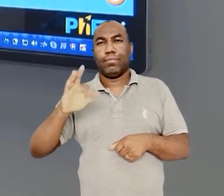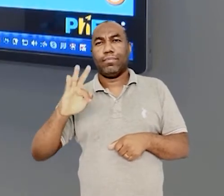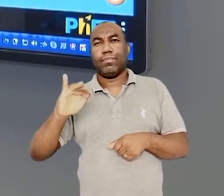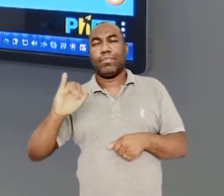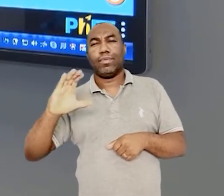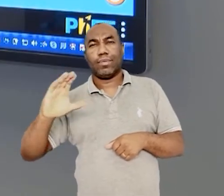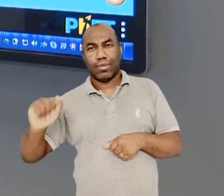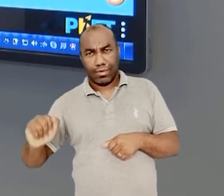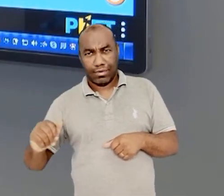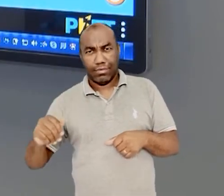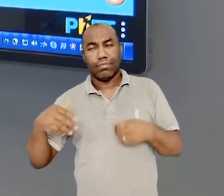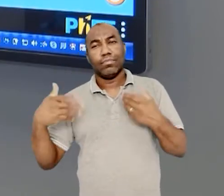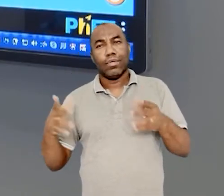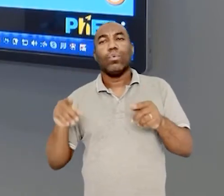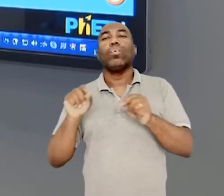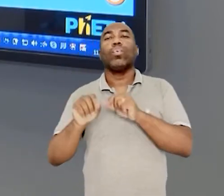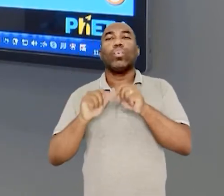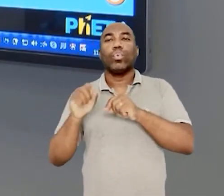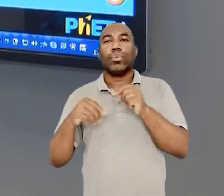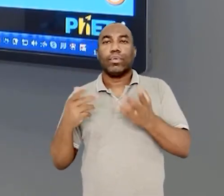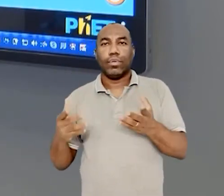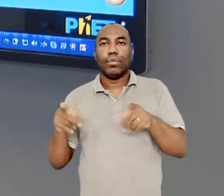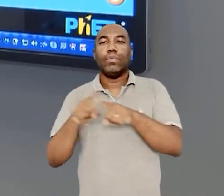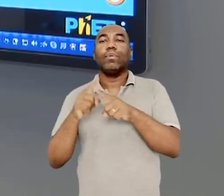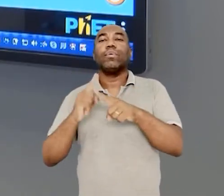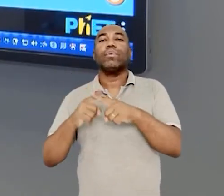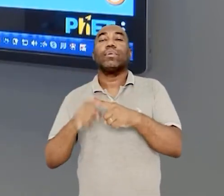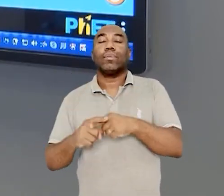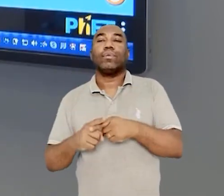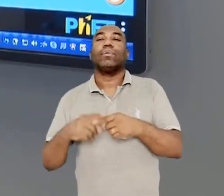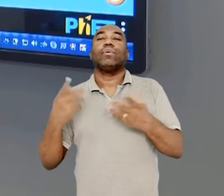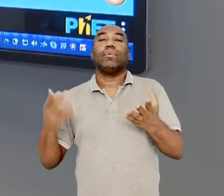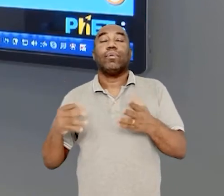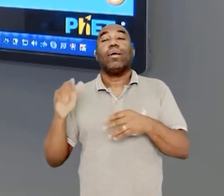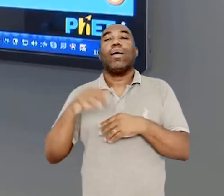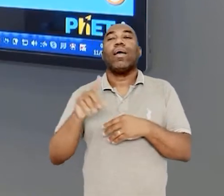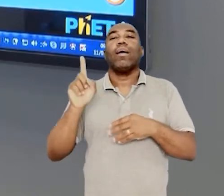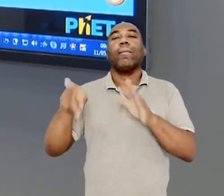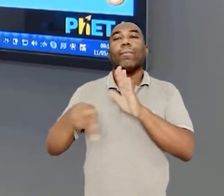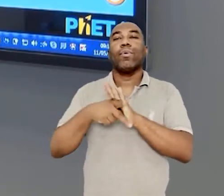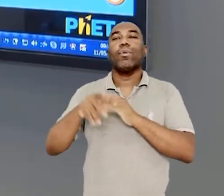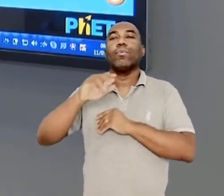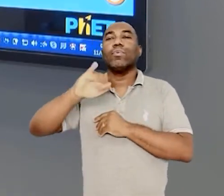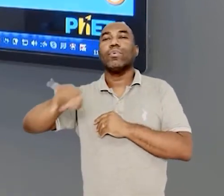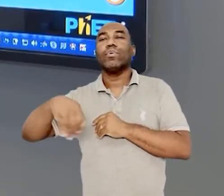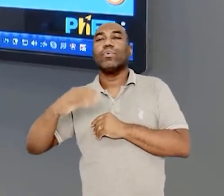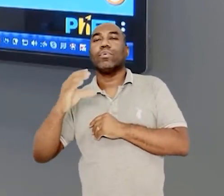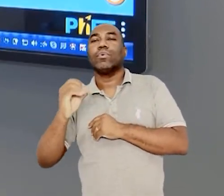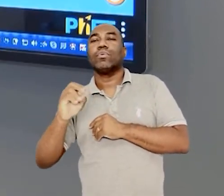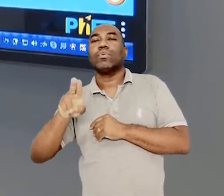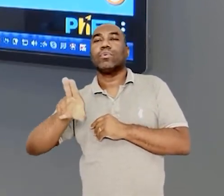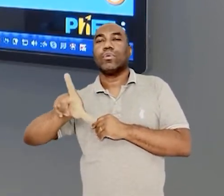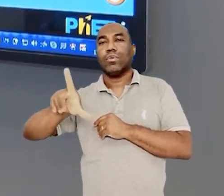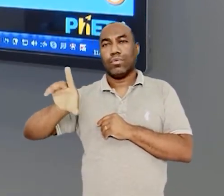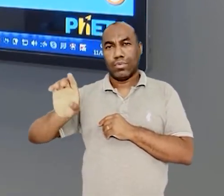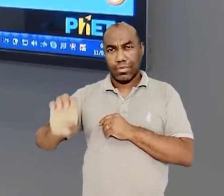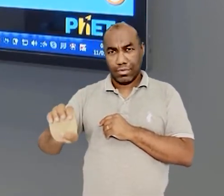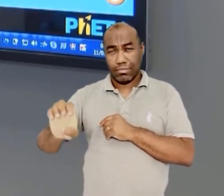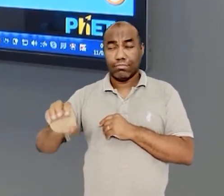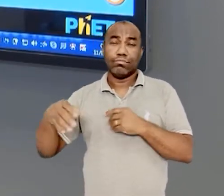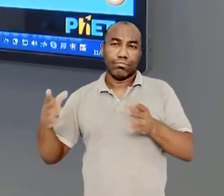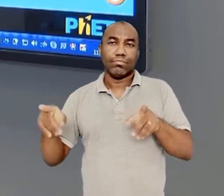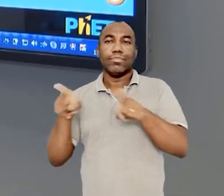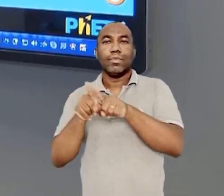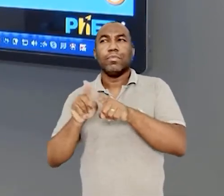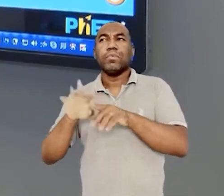efeito Joule. E aí, esse efeito Joule é a conversão de energia cinética em energia